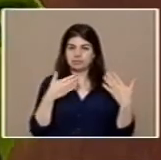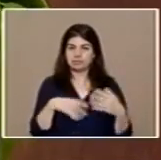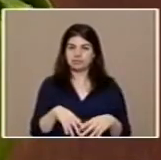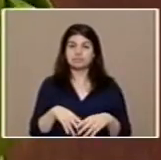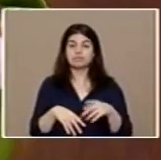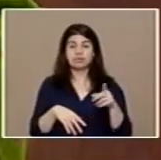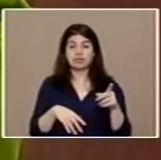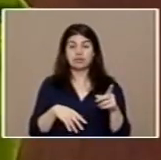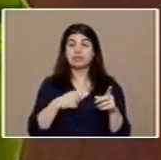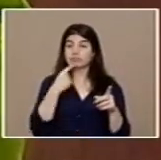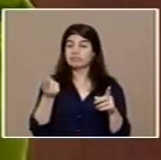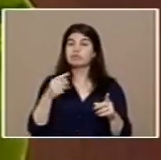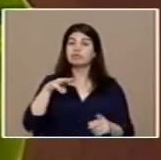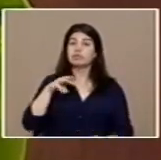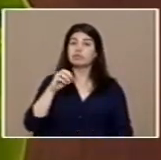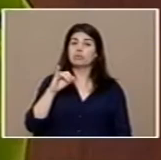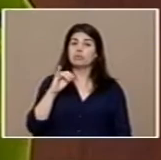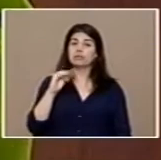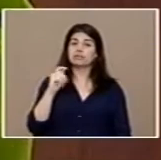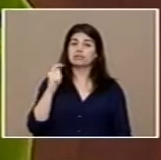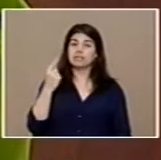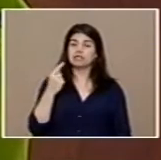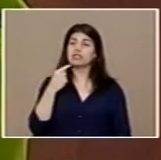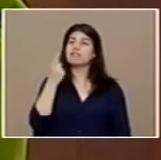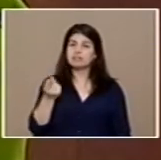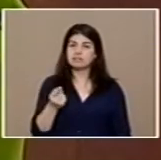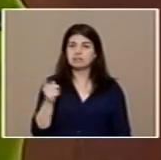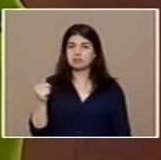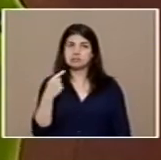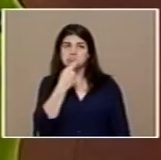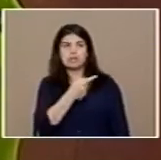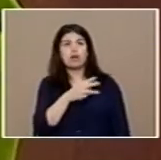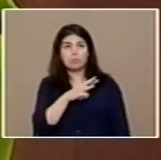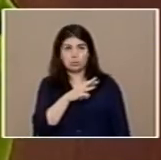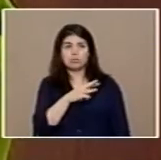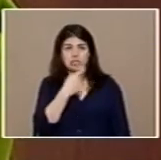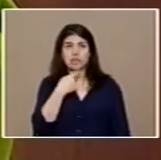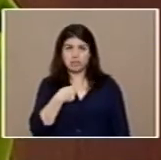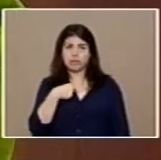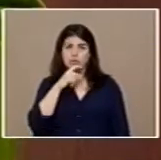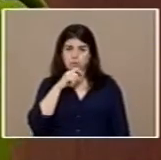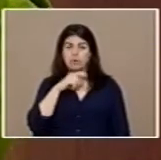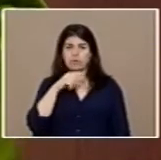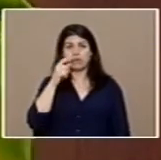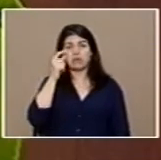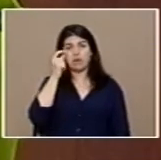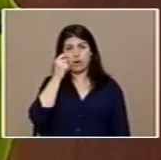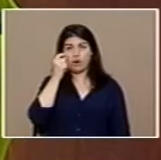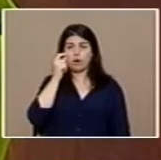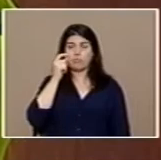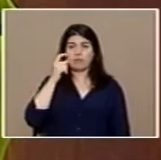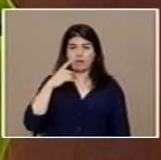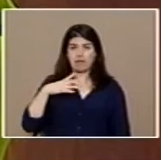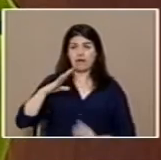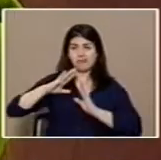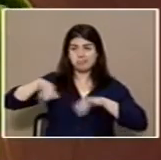defenderam sob a Moisés disse que sim que se podia passar um atestado do divórcio a mulher que o homem quisesse